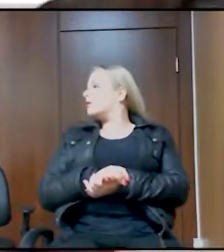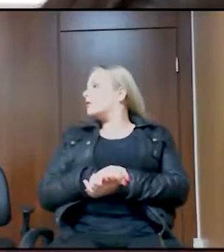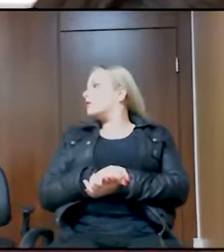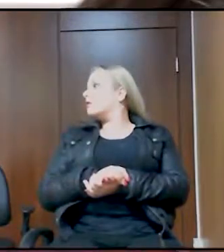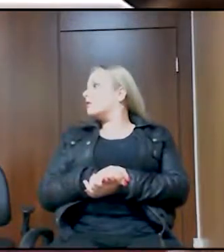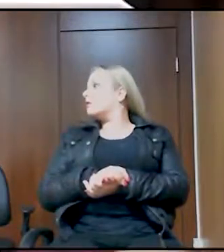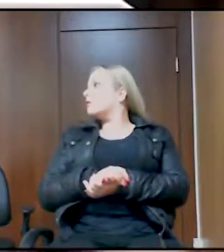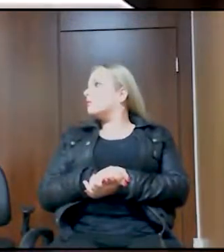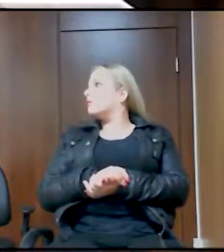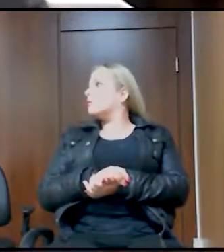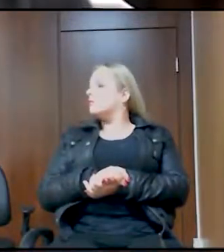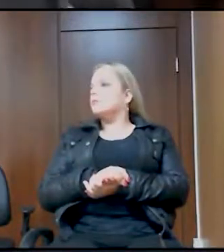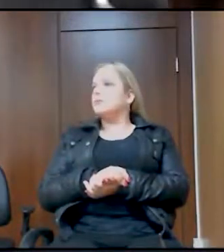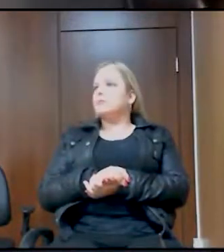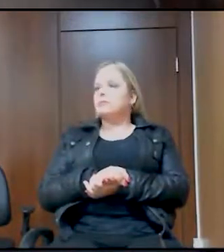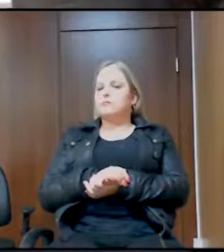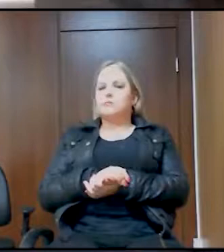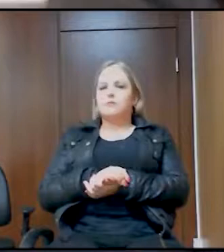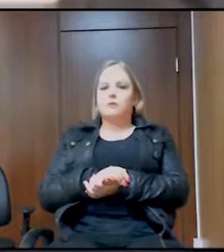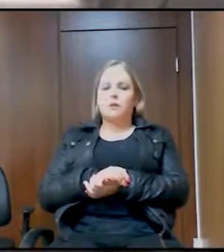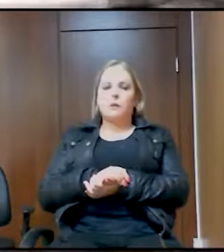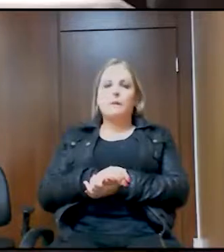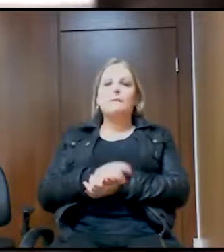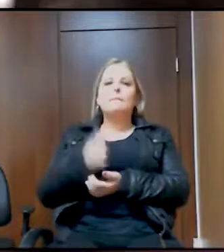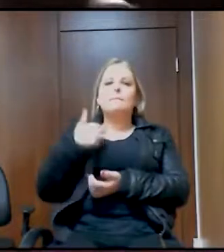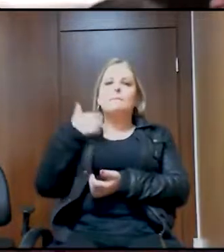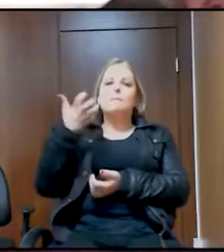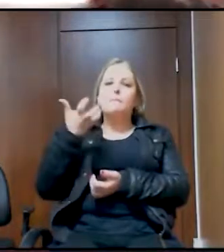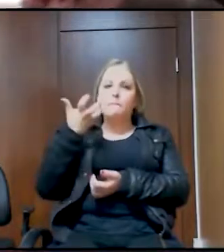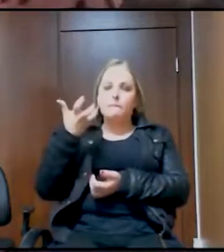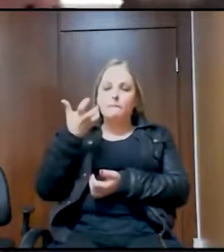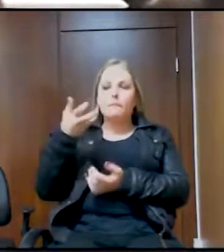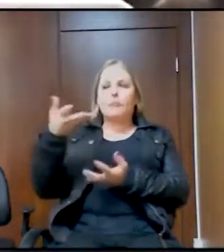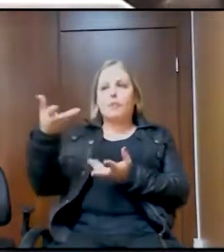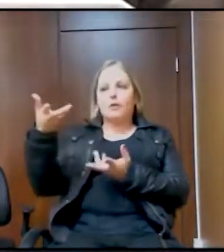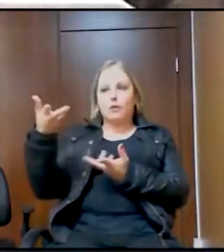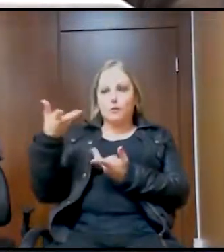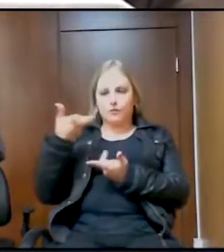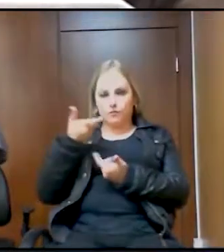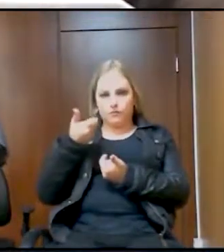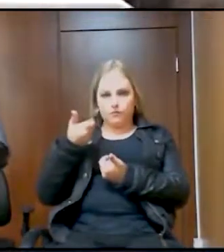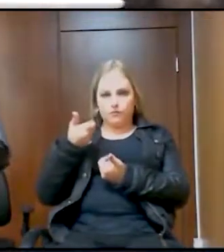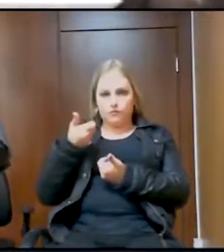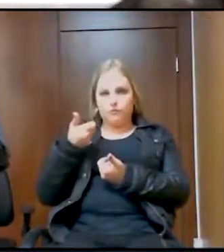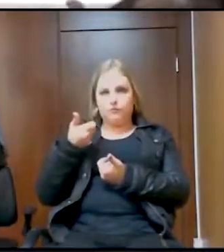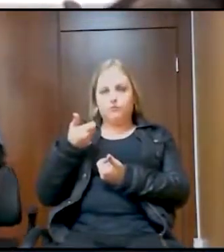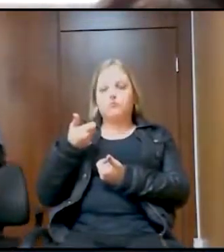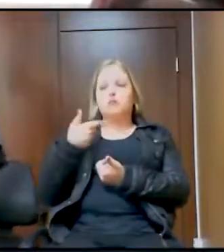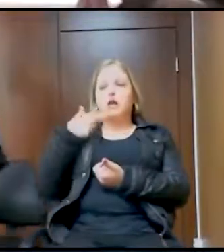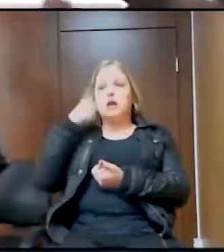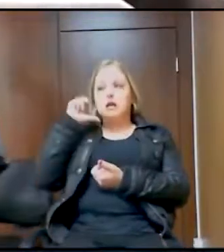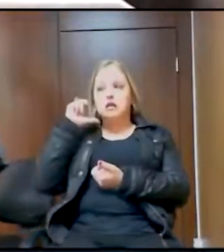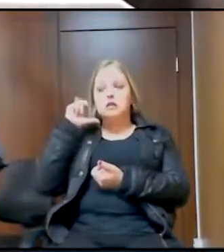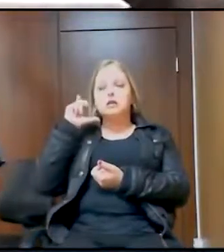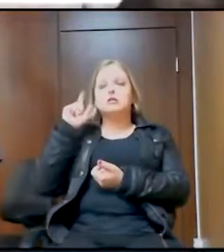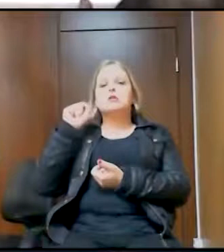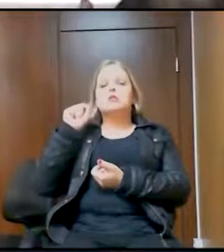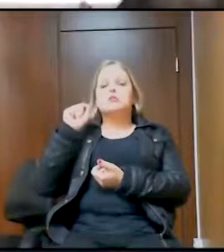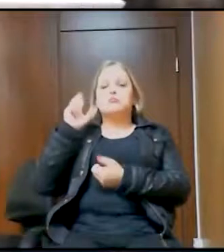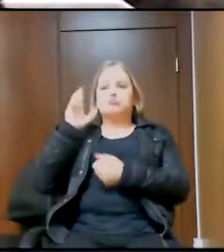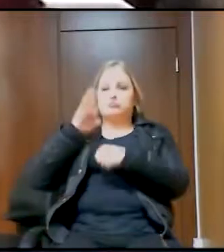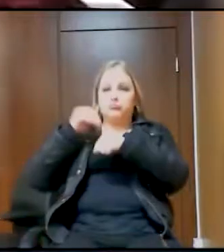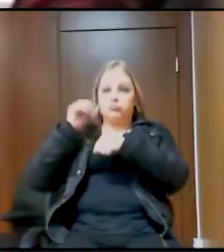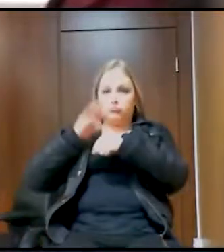Bem, a gente... eu gostaria de convidar aqui, antes de chamar aqui para